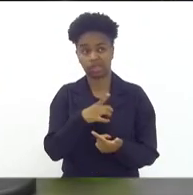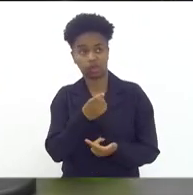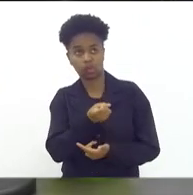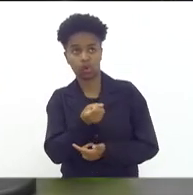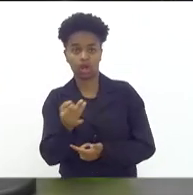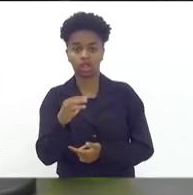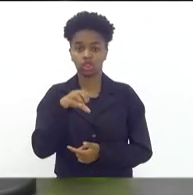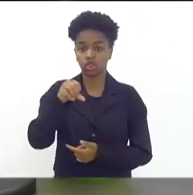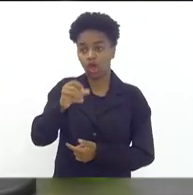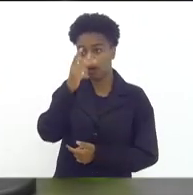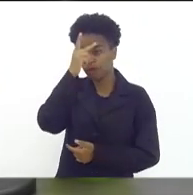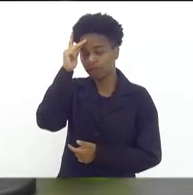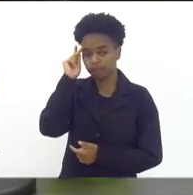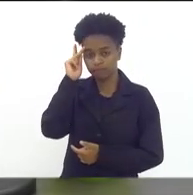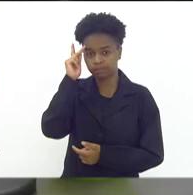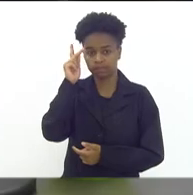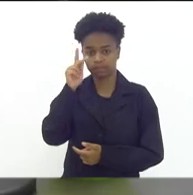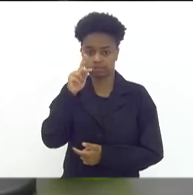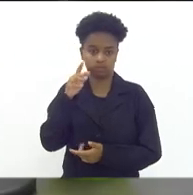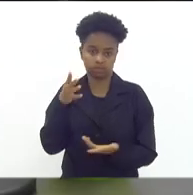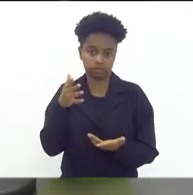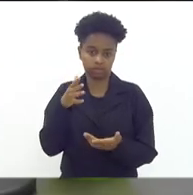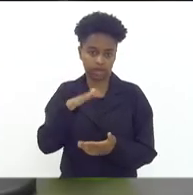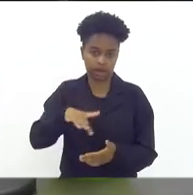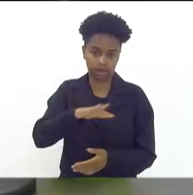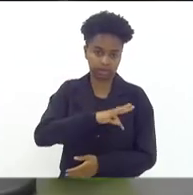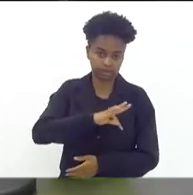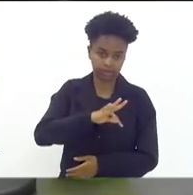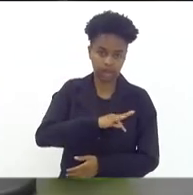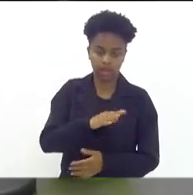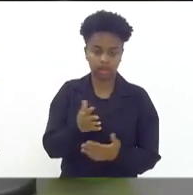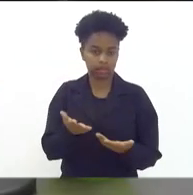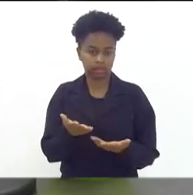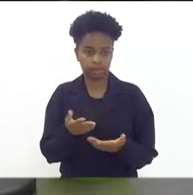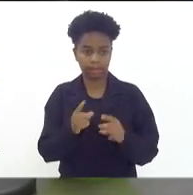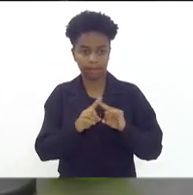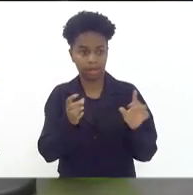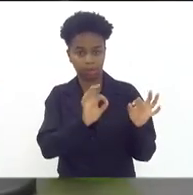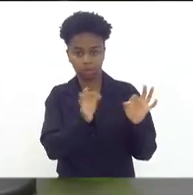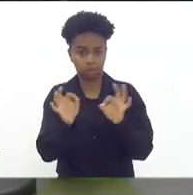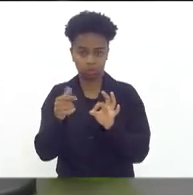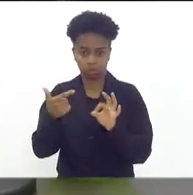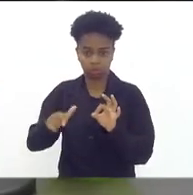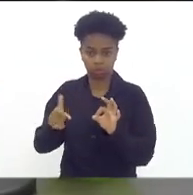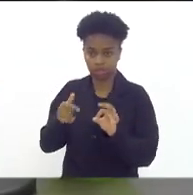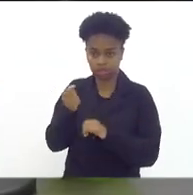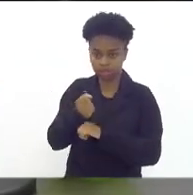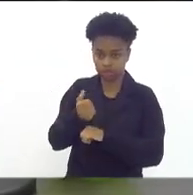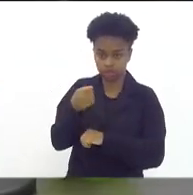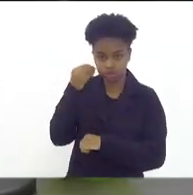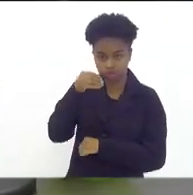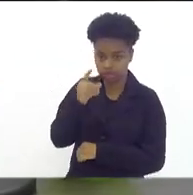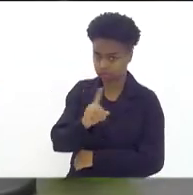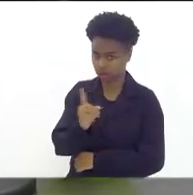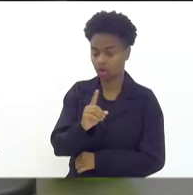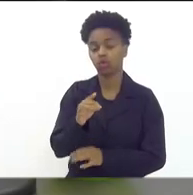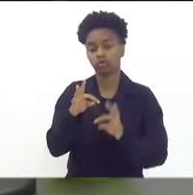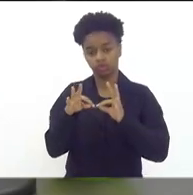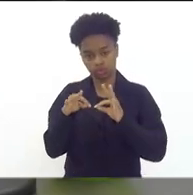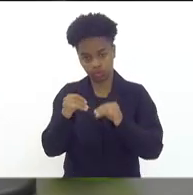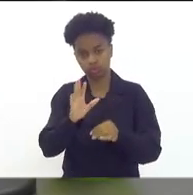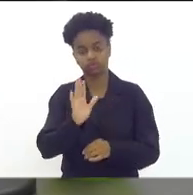tem nove pessoas na Câmara técnica e nenhum deles com a expertise para estar ali não todos que estão ali